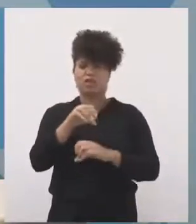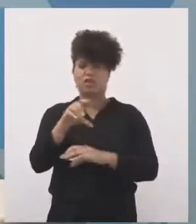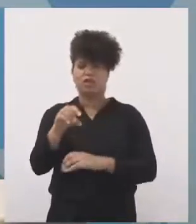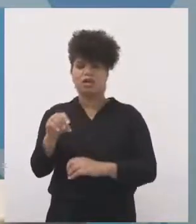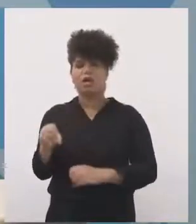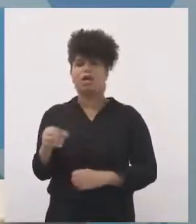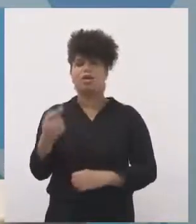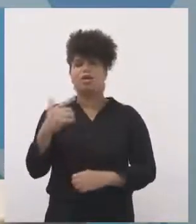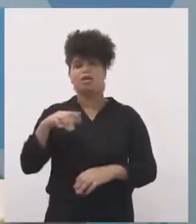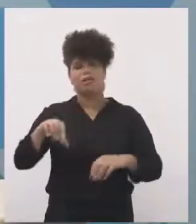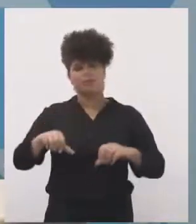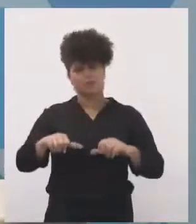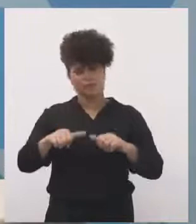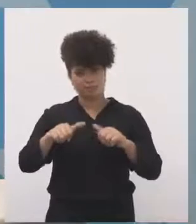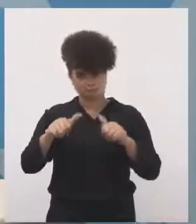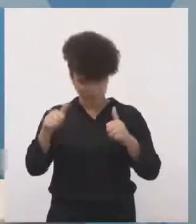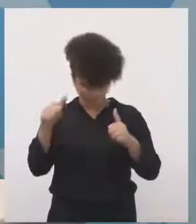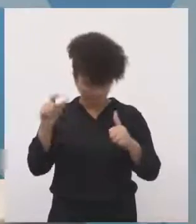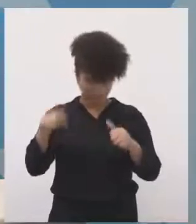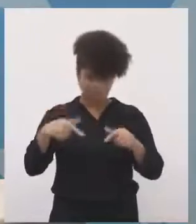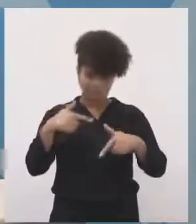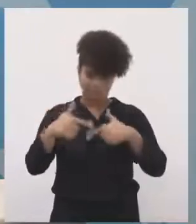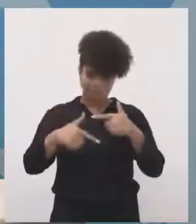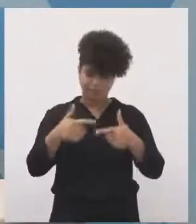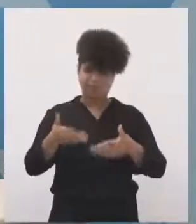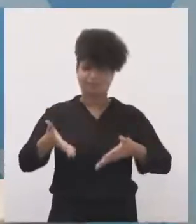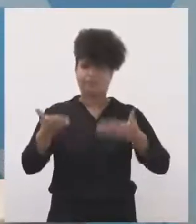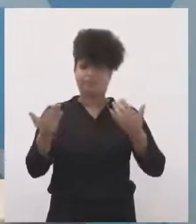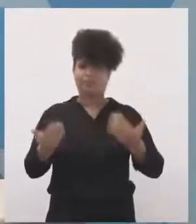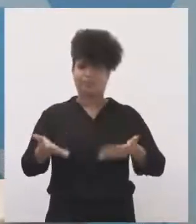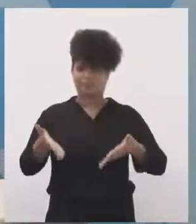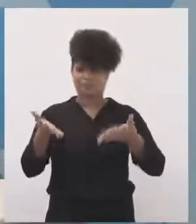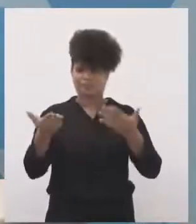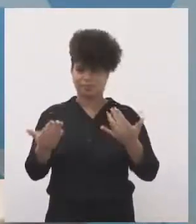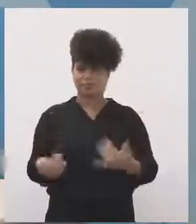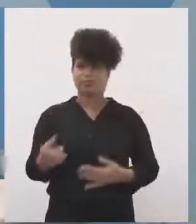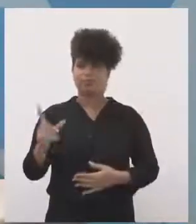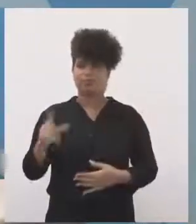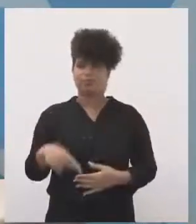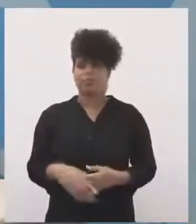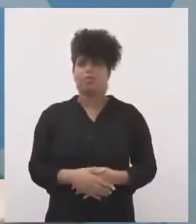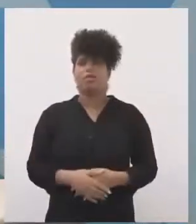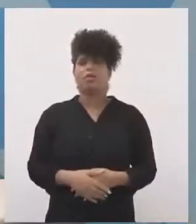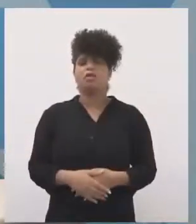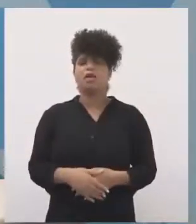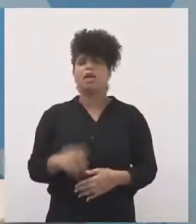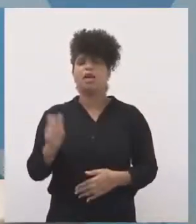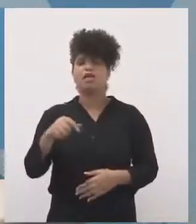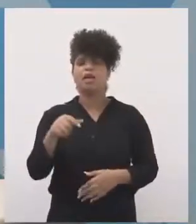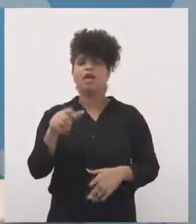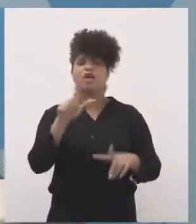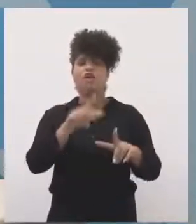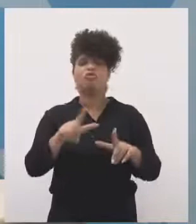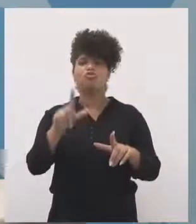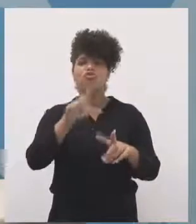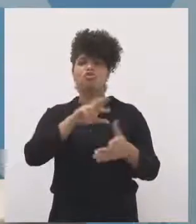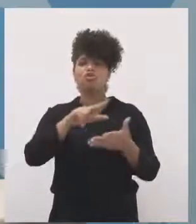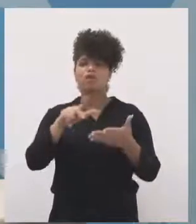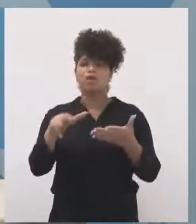tornar o nosso trabalho um pouco mais leve, um pouco mais fluido, né, mais lúdico e